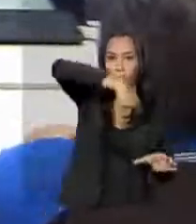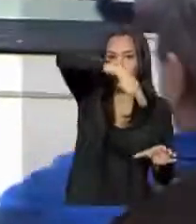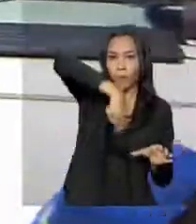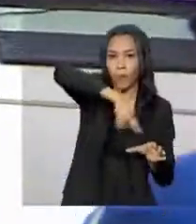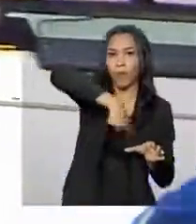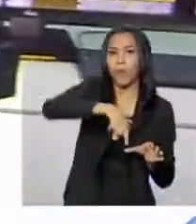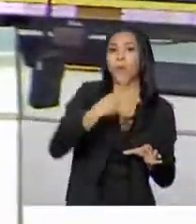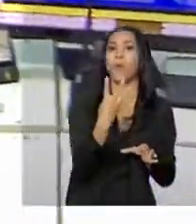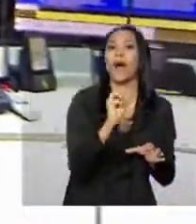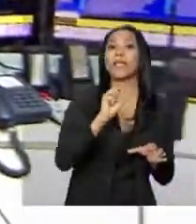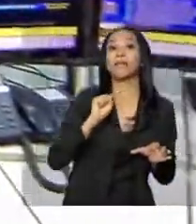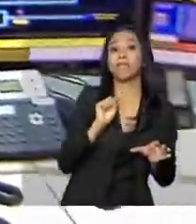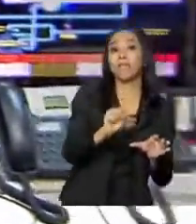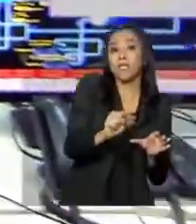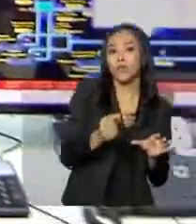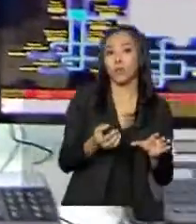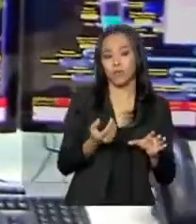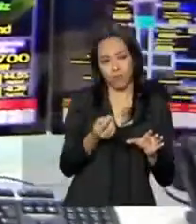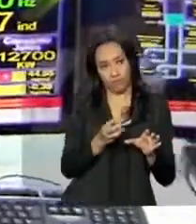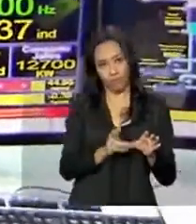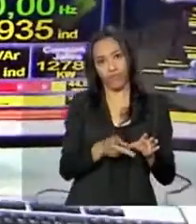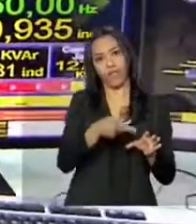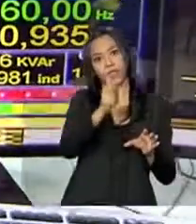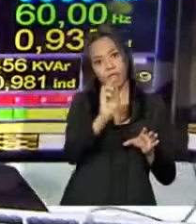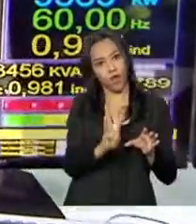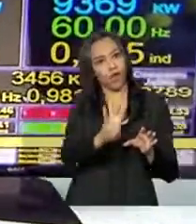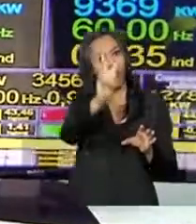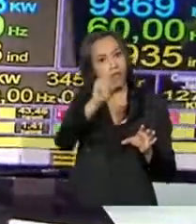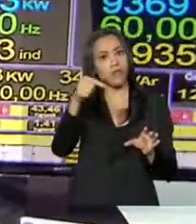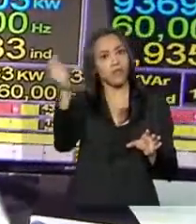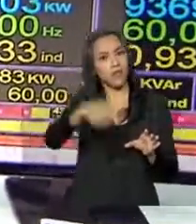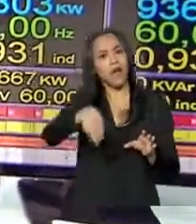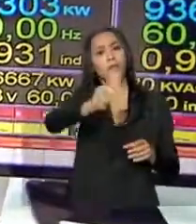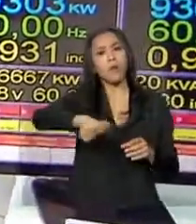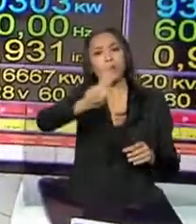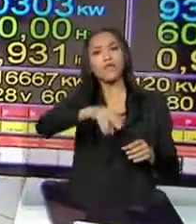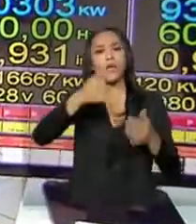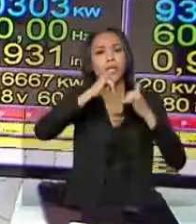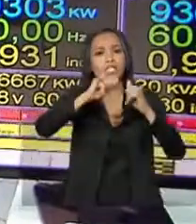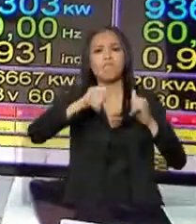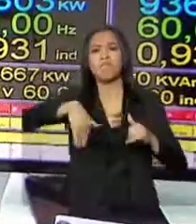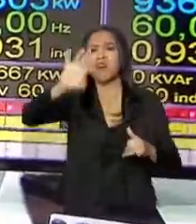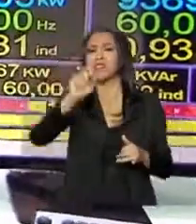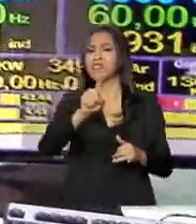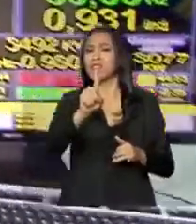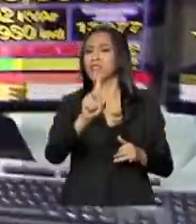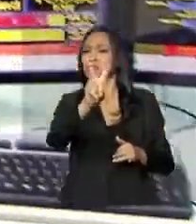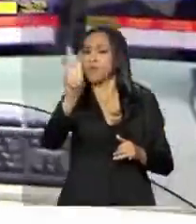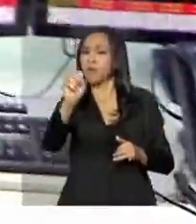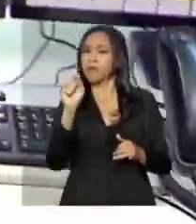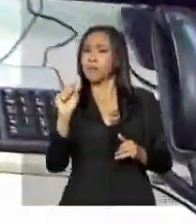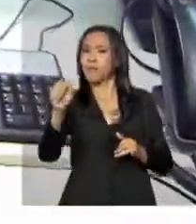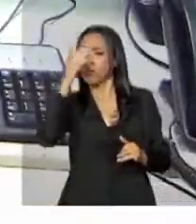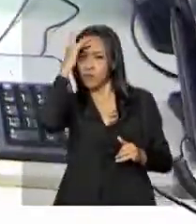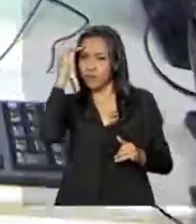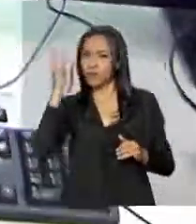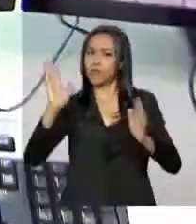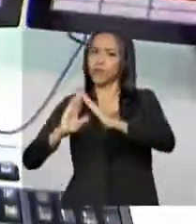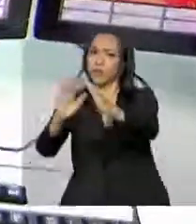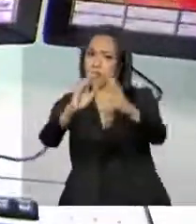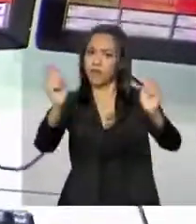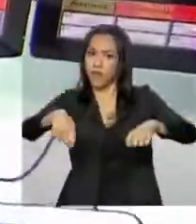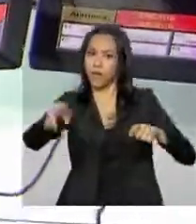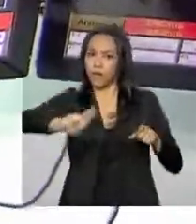mil quilowatts, o suficiente para abastecer uma cidade de 150 mil habitantes. No momento, estão sendo gerados mais